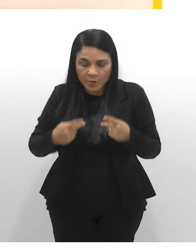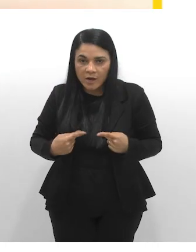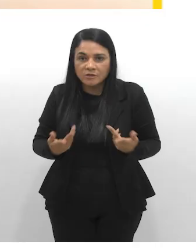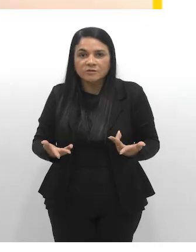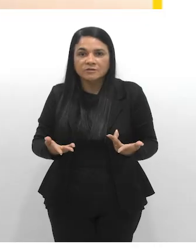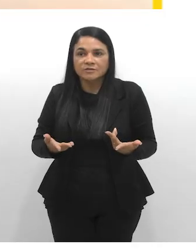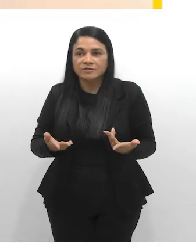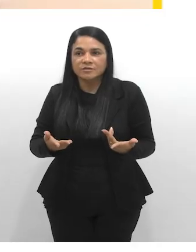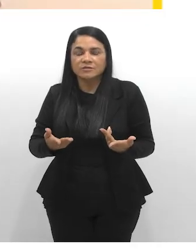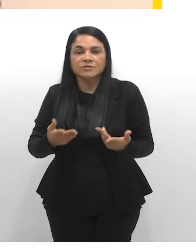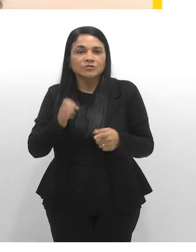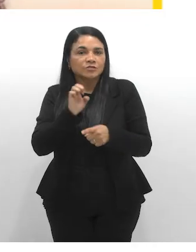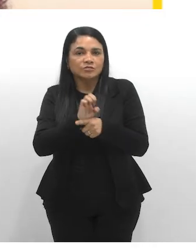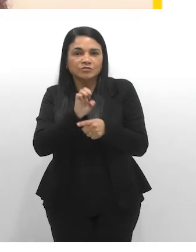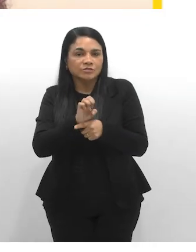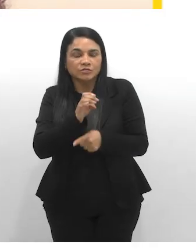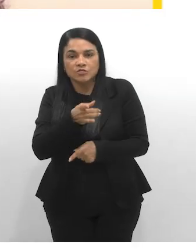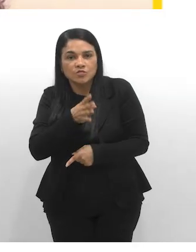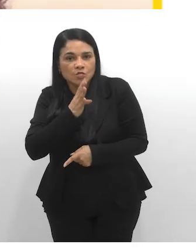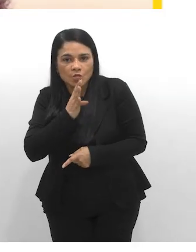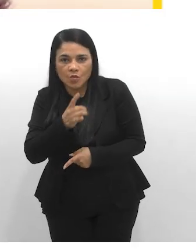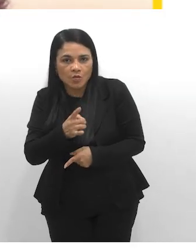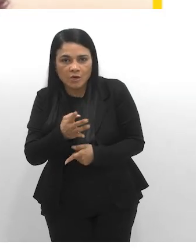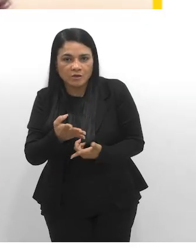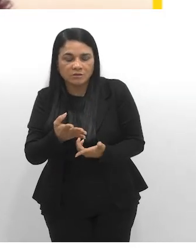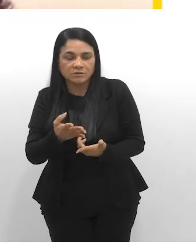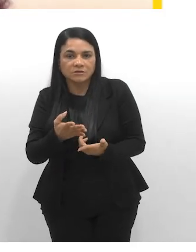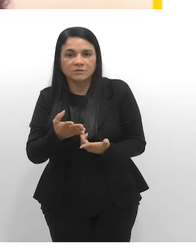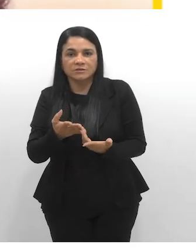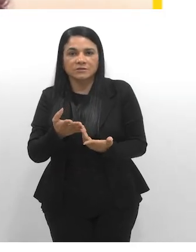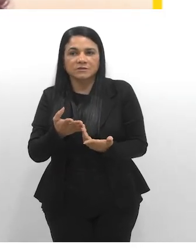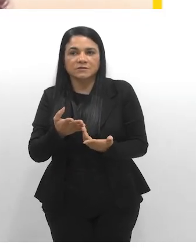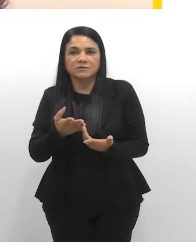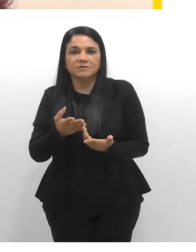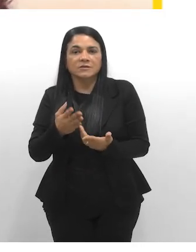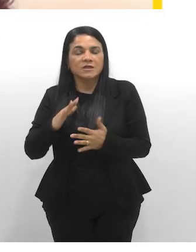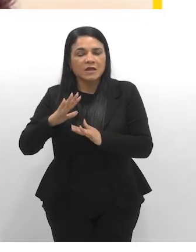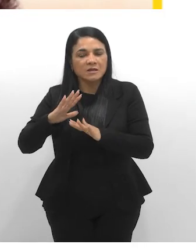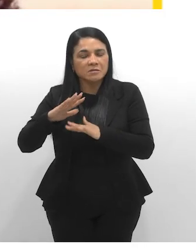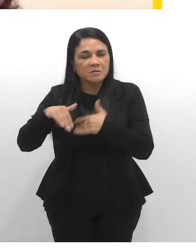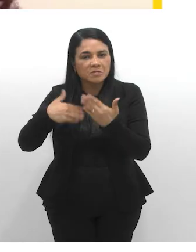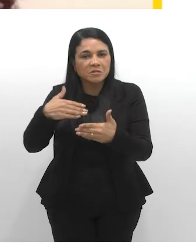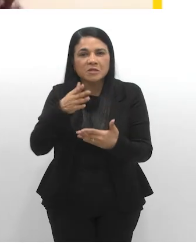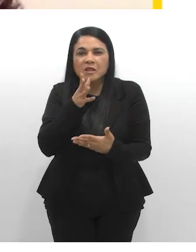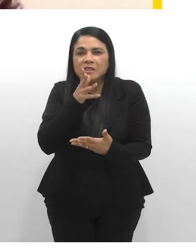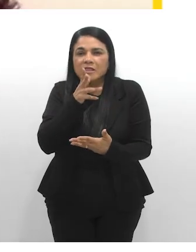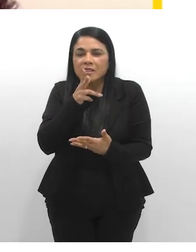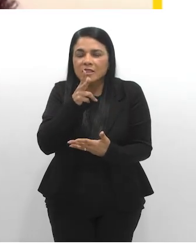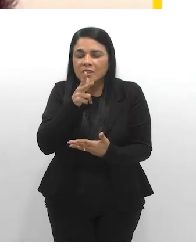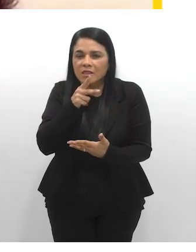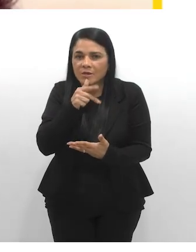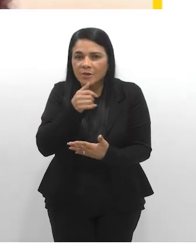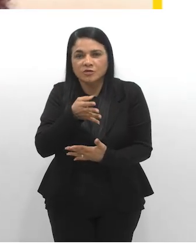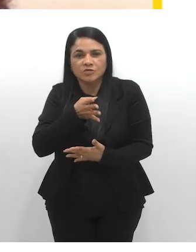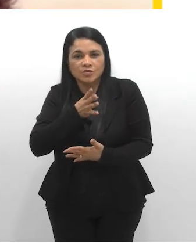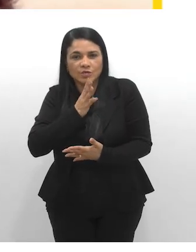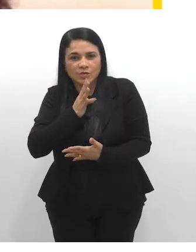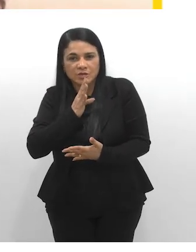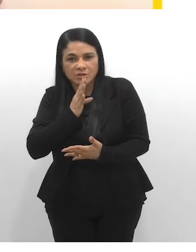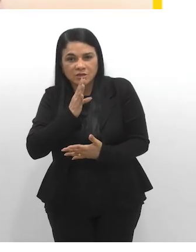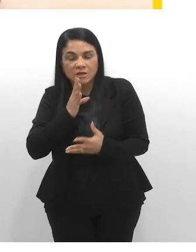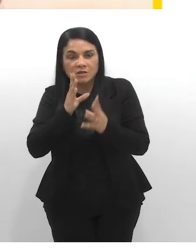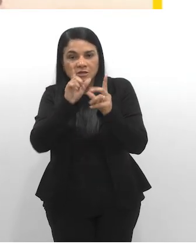inclusive, com essa condição do Estado de não reconhecer, né, da morosidade para